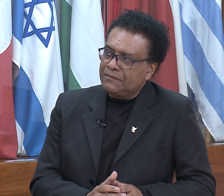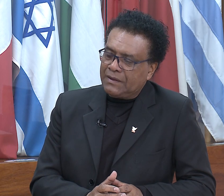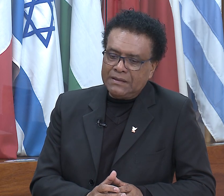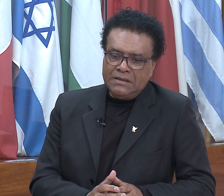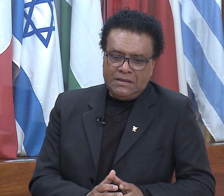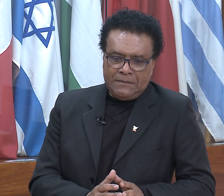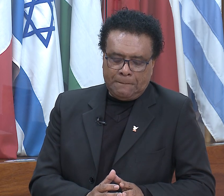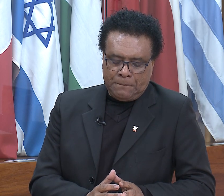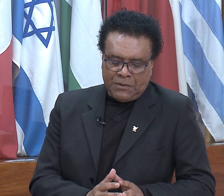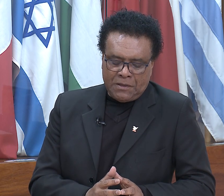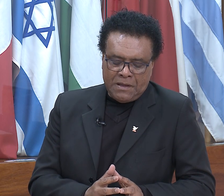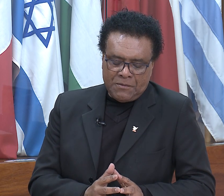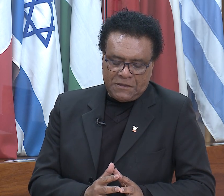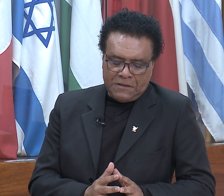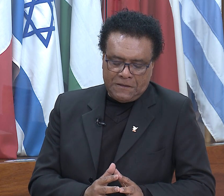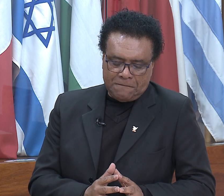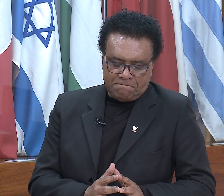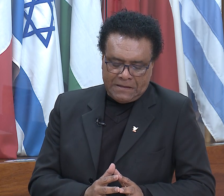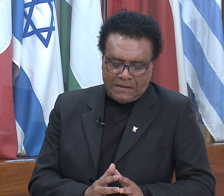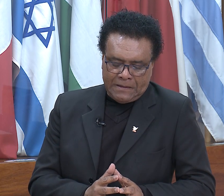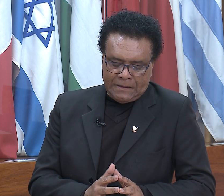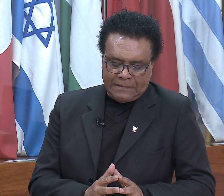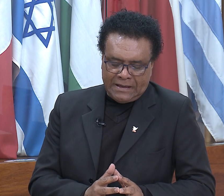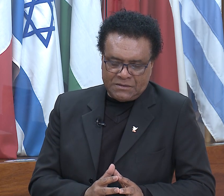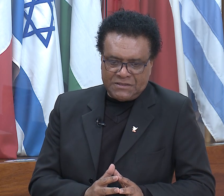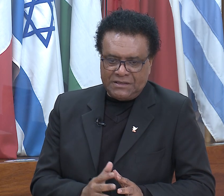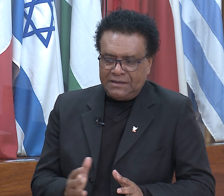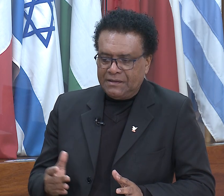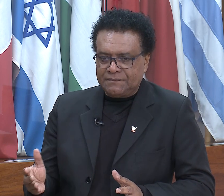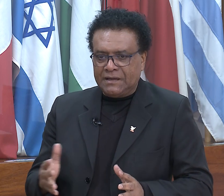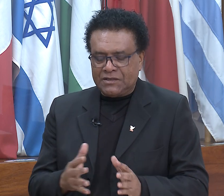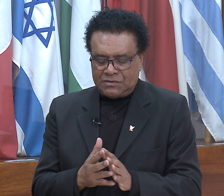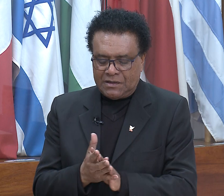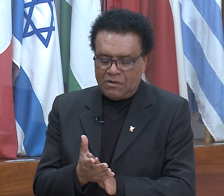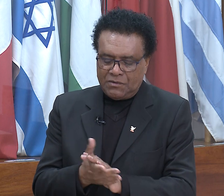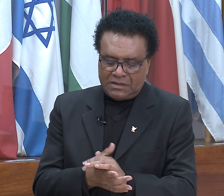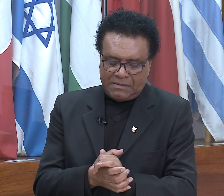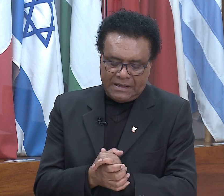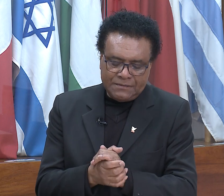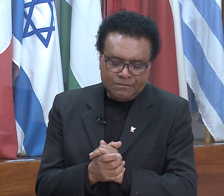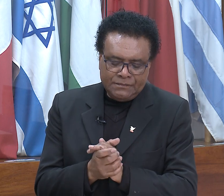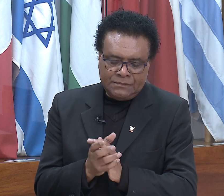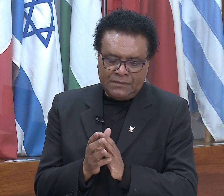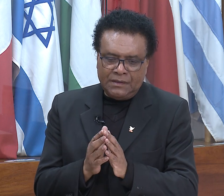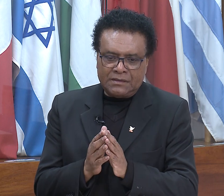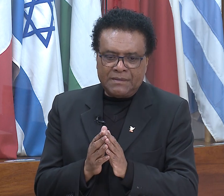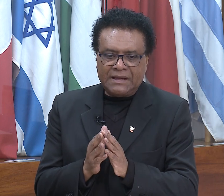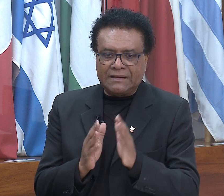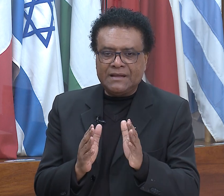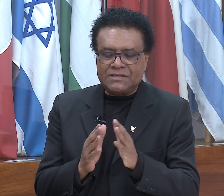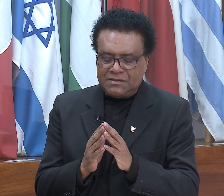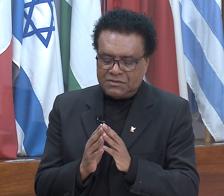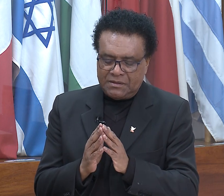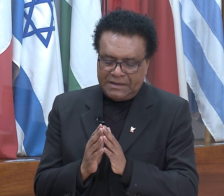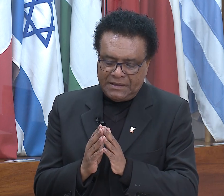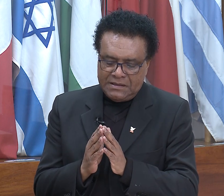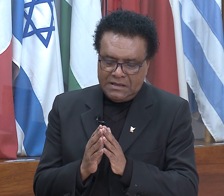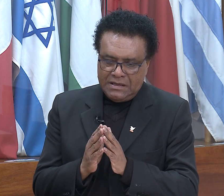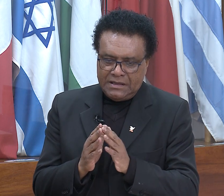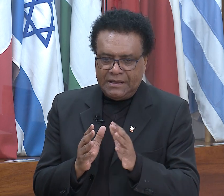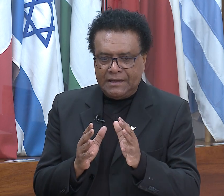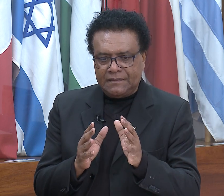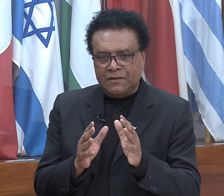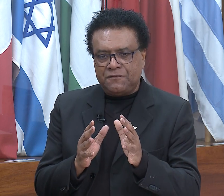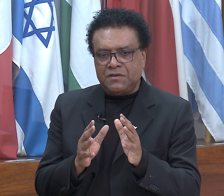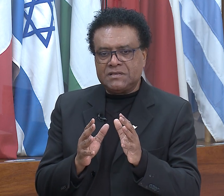né porque eu lembro que na rádio Medianeira na rádio trabalho e também na Atlântida onde eu trabalhei